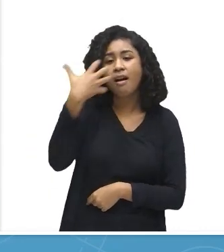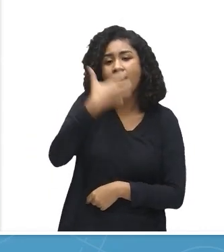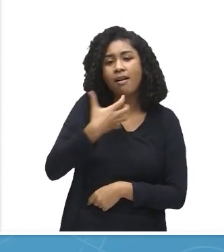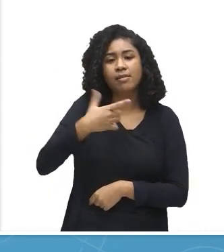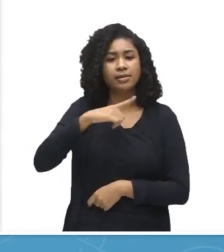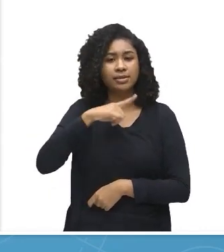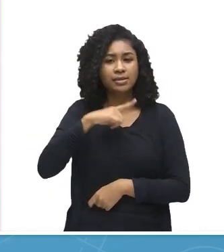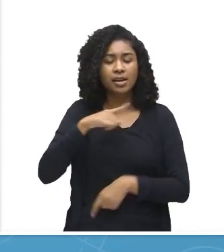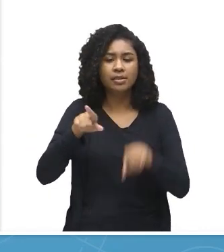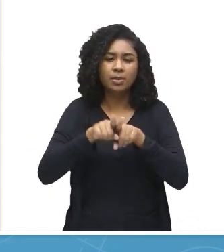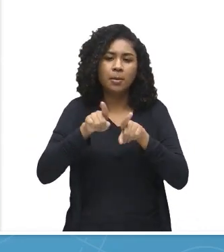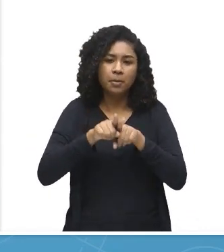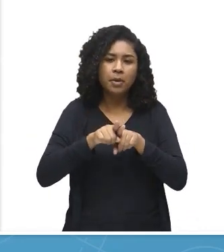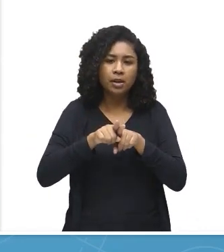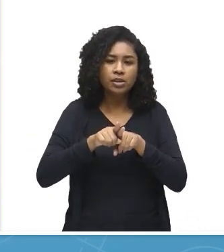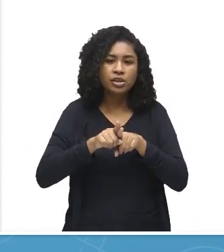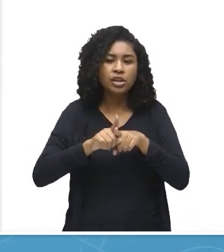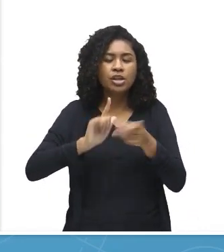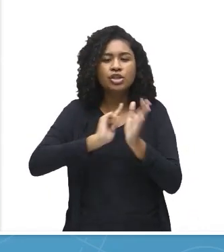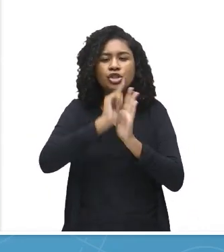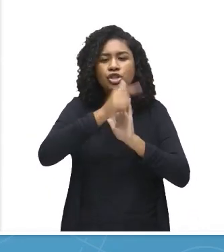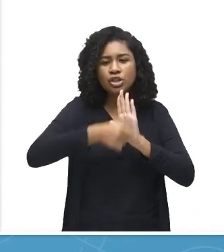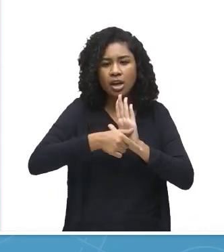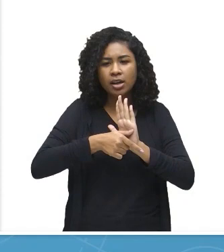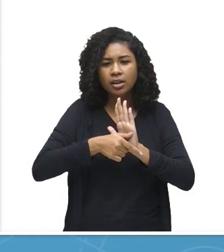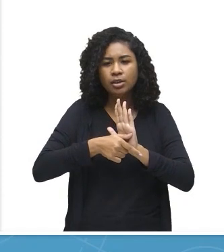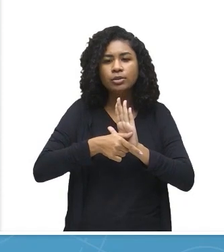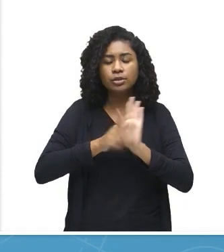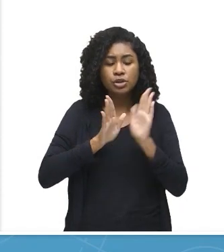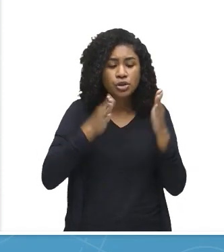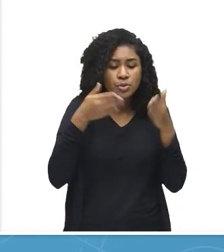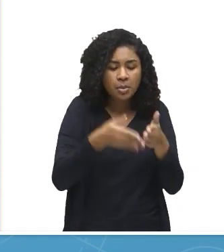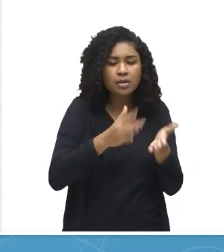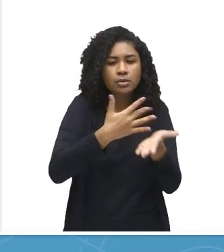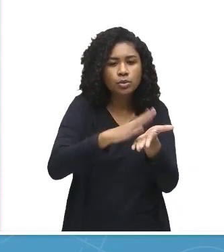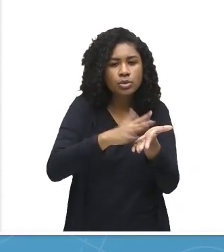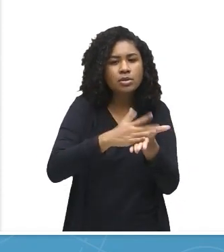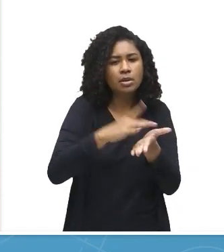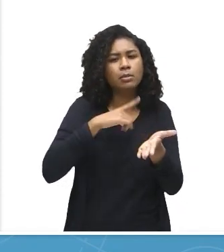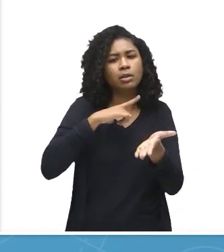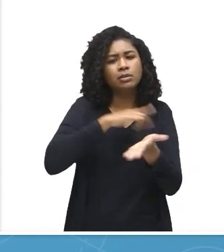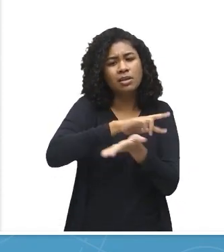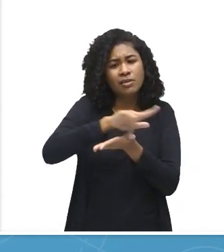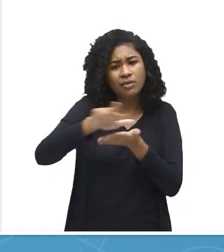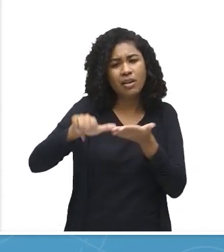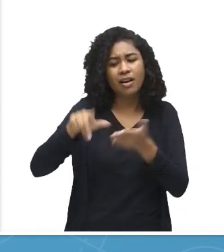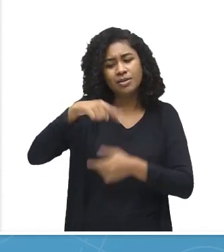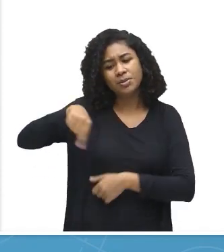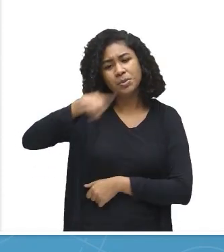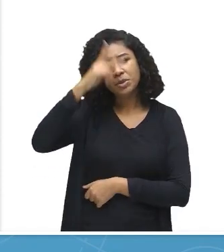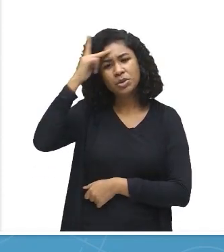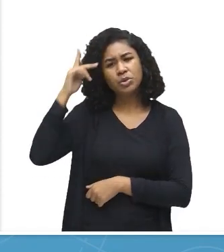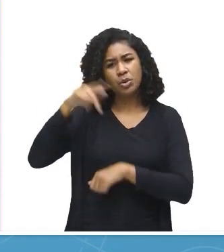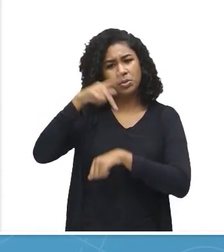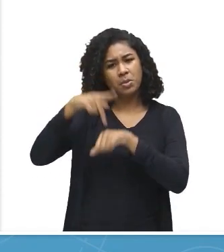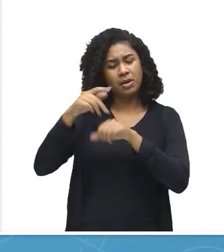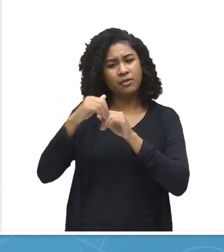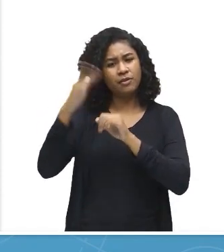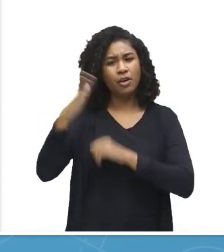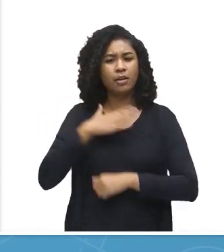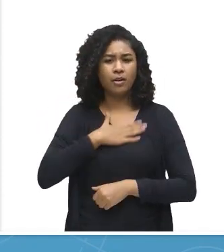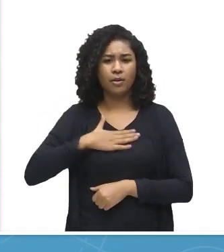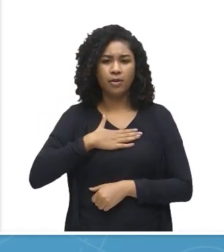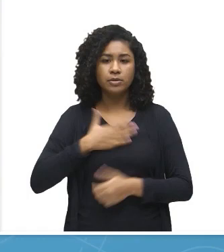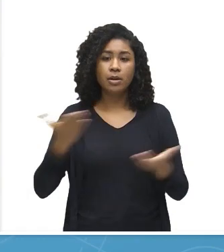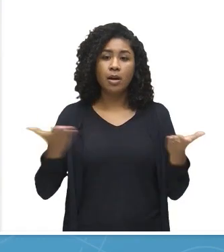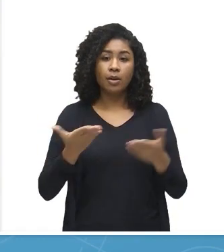gêneros do samba que a gente encontra na nossa produção cultural brasileira. Certo? Então, agora nós vamos para a nossa